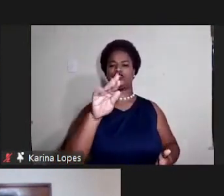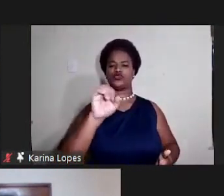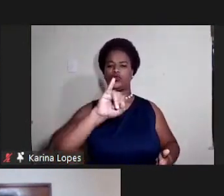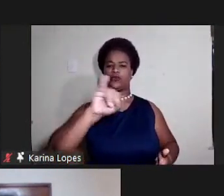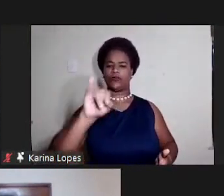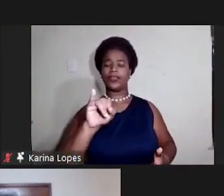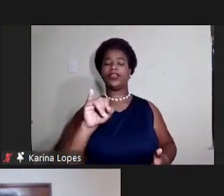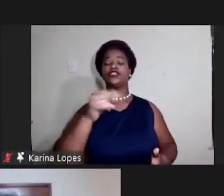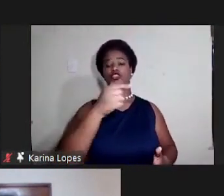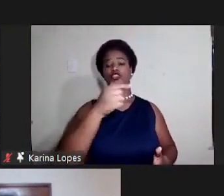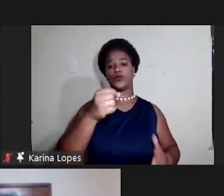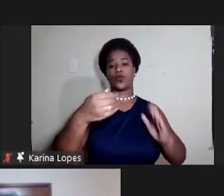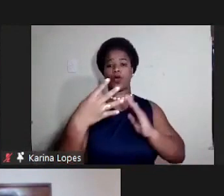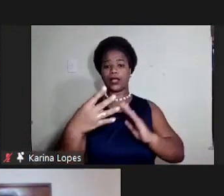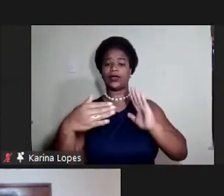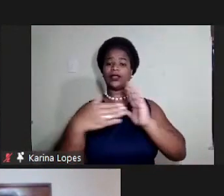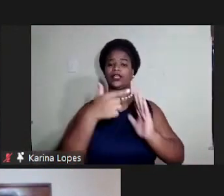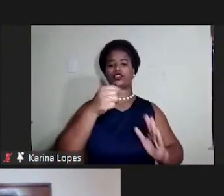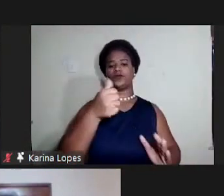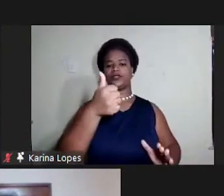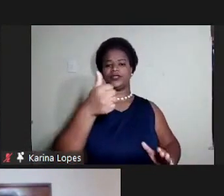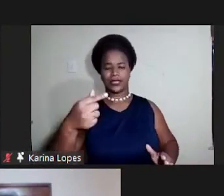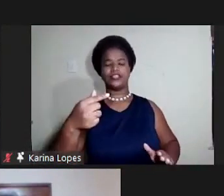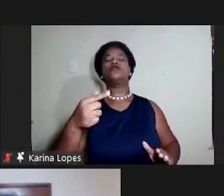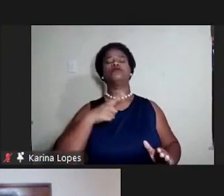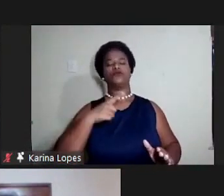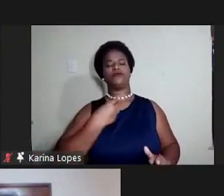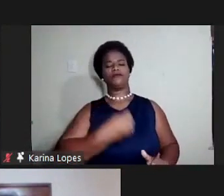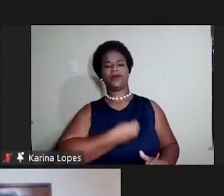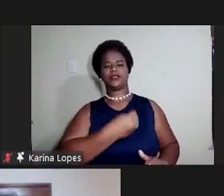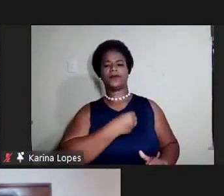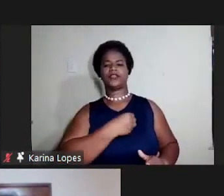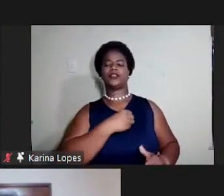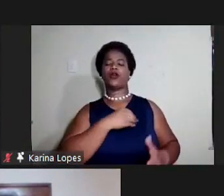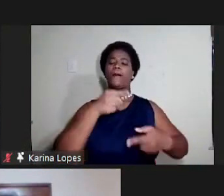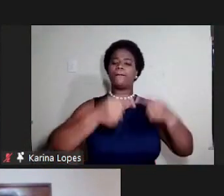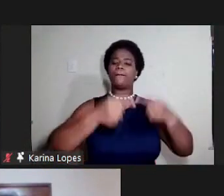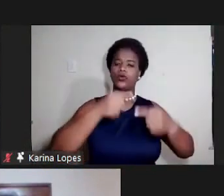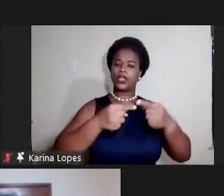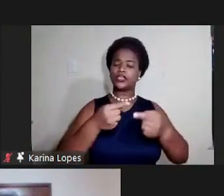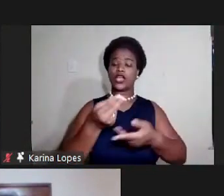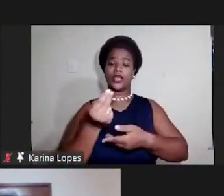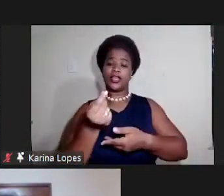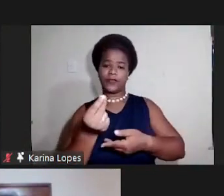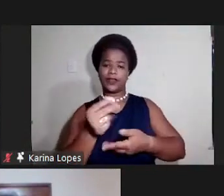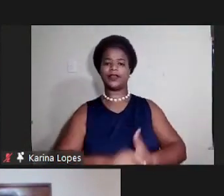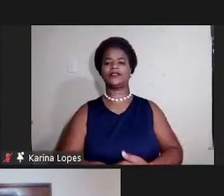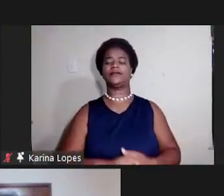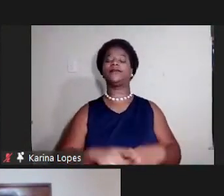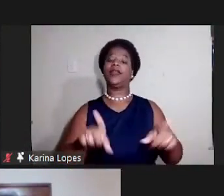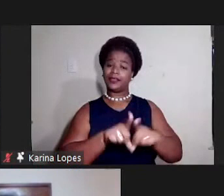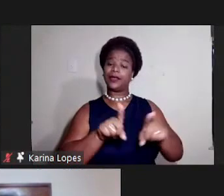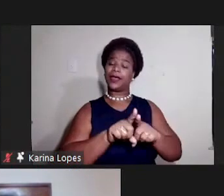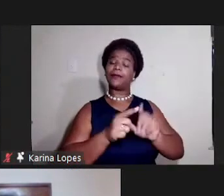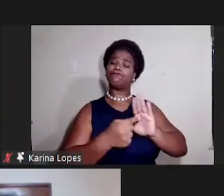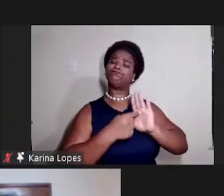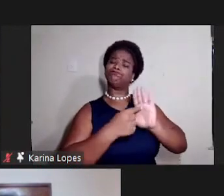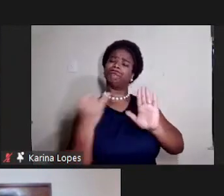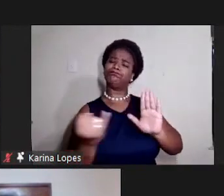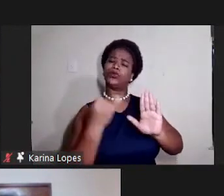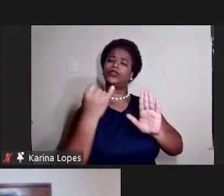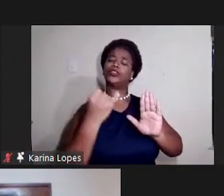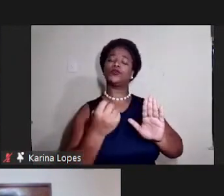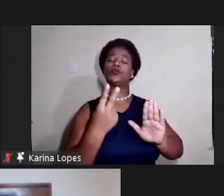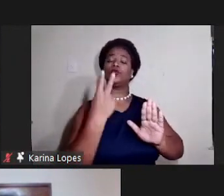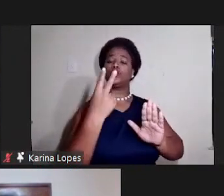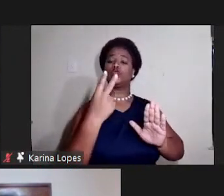coordenador de política sindical e de finanças. E com Paulo Dimas, destacou-se na tarefa de coordenação geral por mais dois mandatos